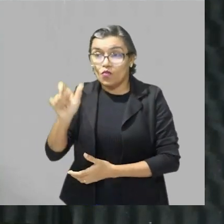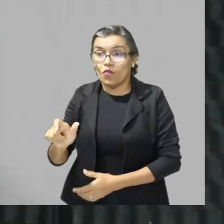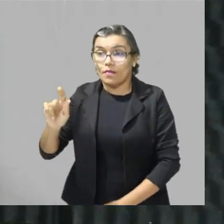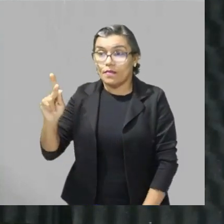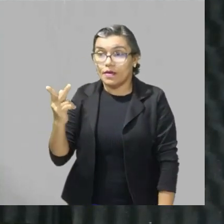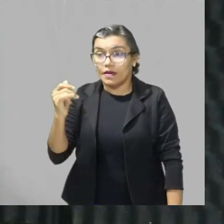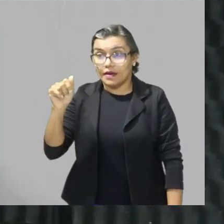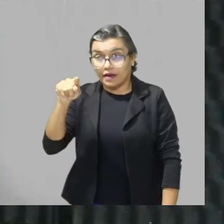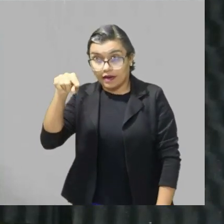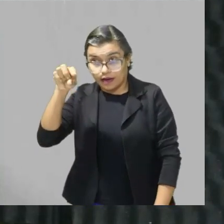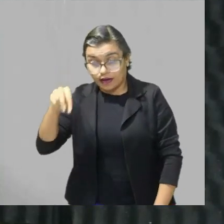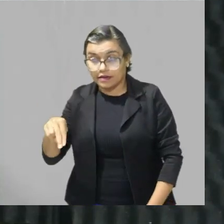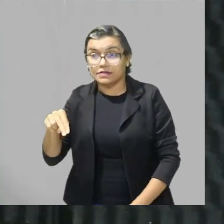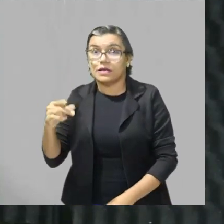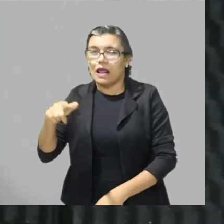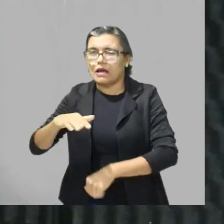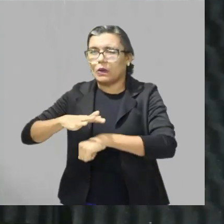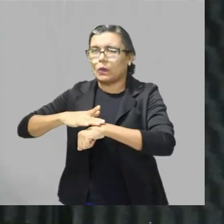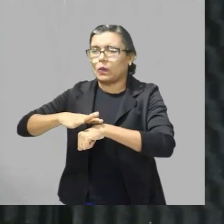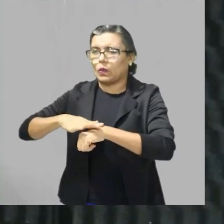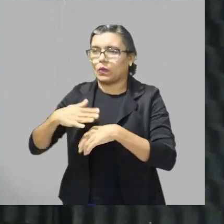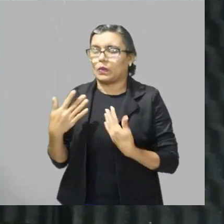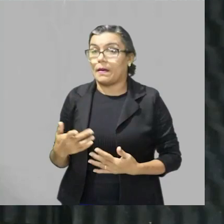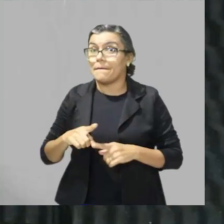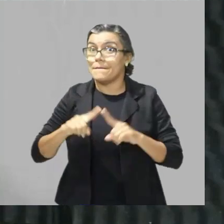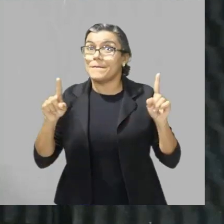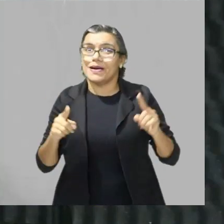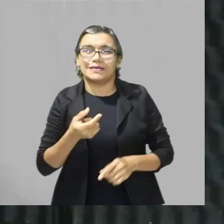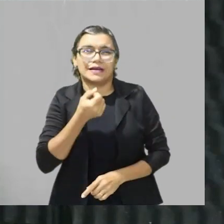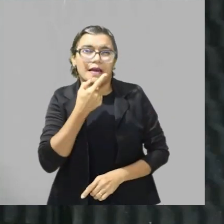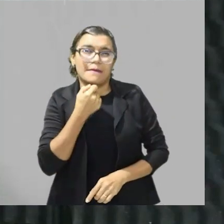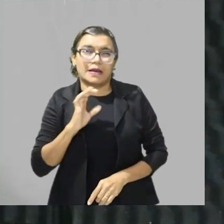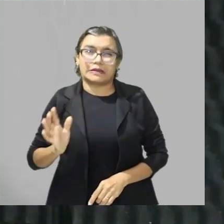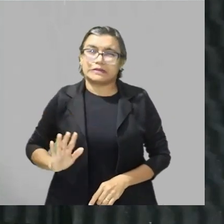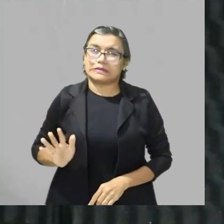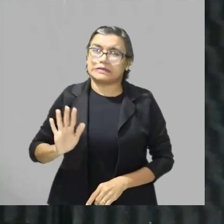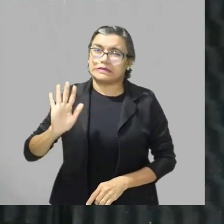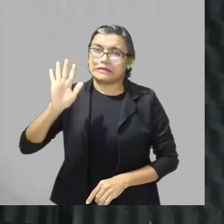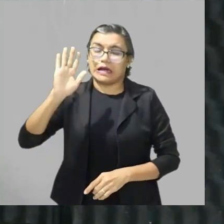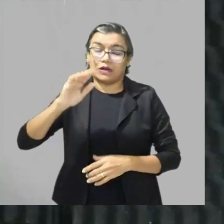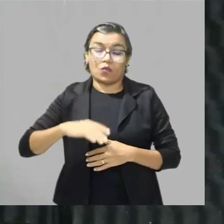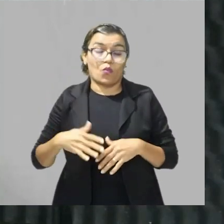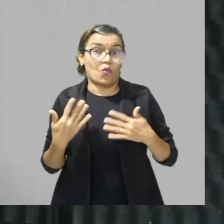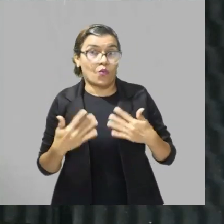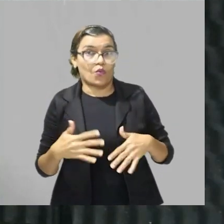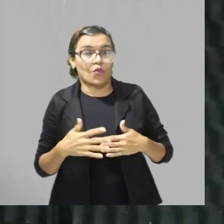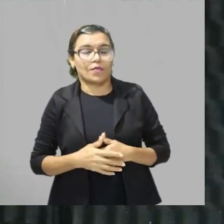o remédio que a salvaria custava muito caro Fala aí remédio caro né novidade